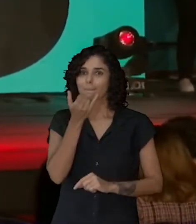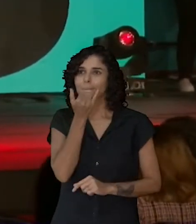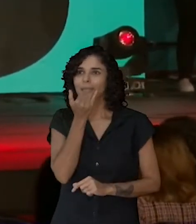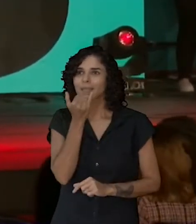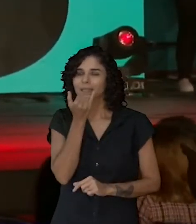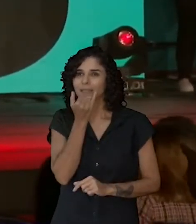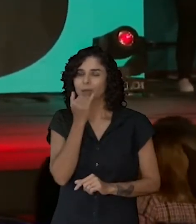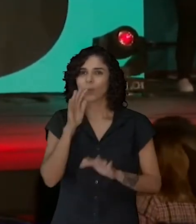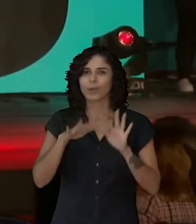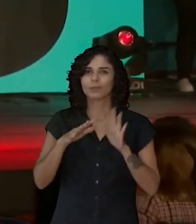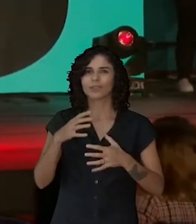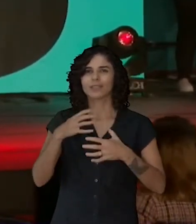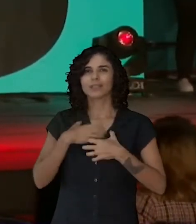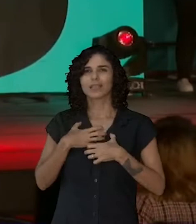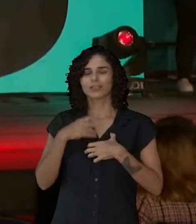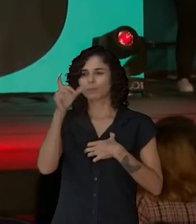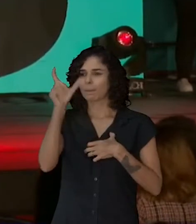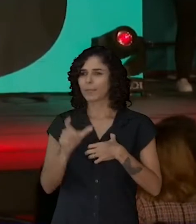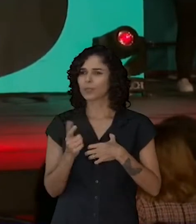sente acusado.